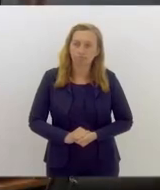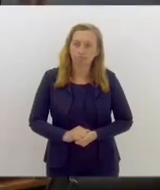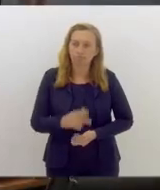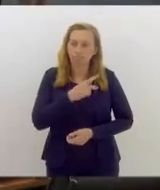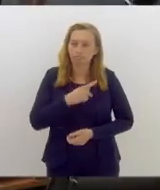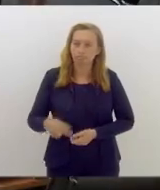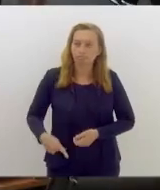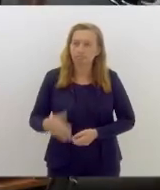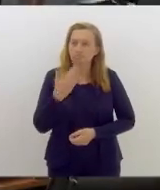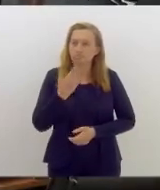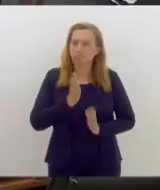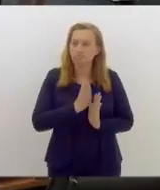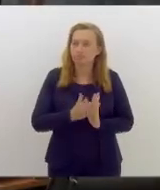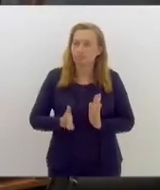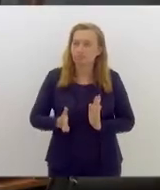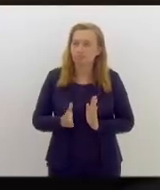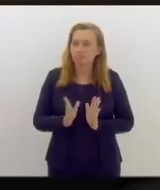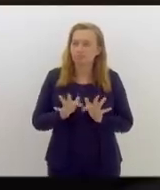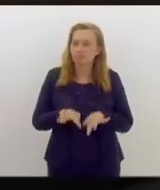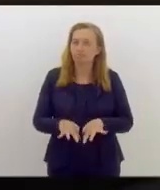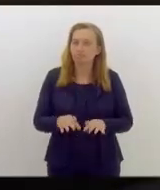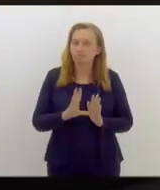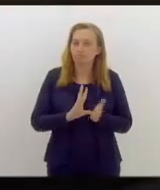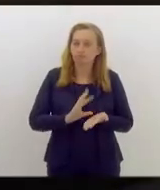Presidente, pedi só um pela ordem ao final da pauta.